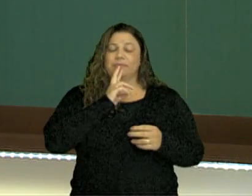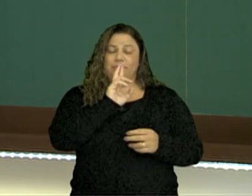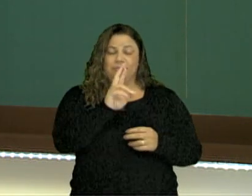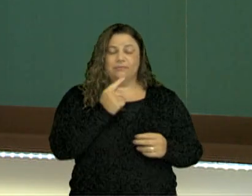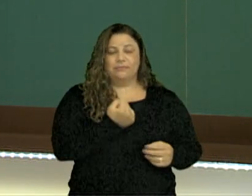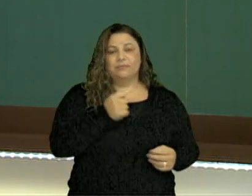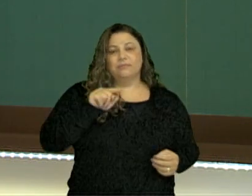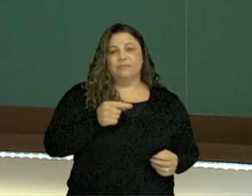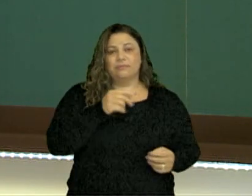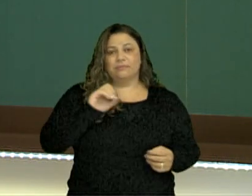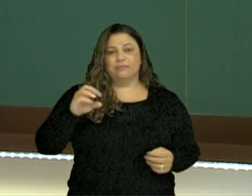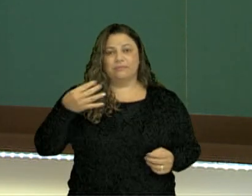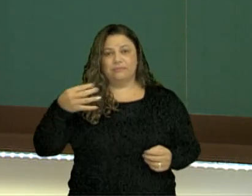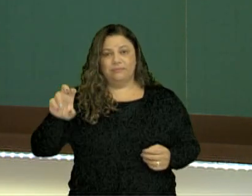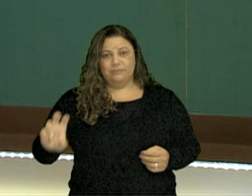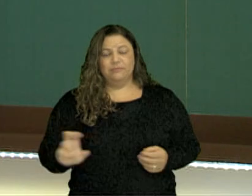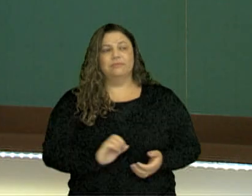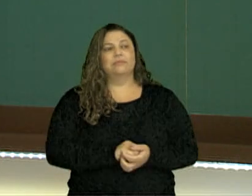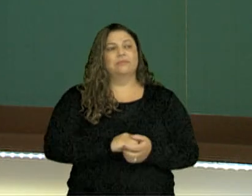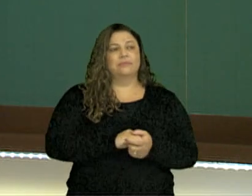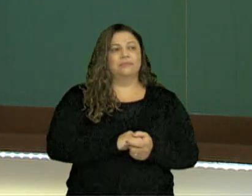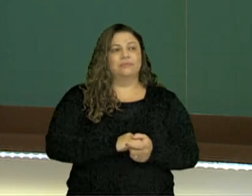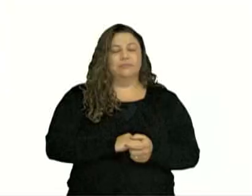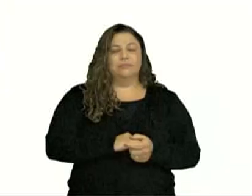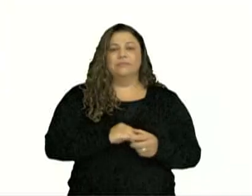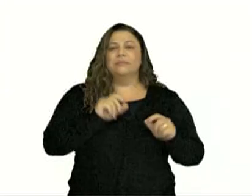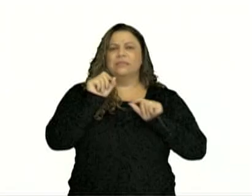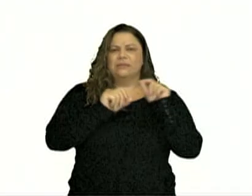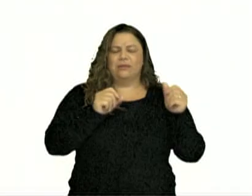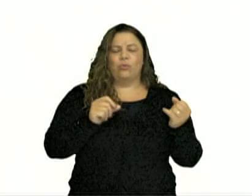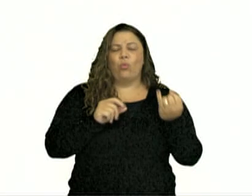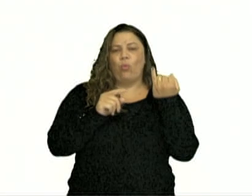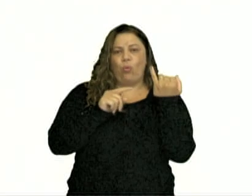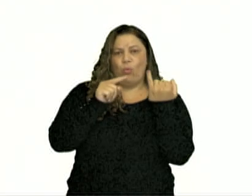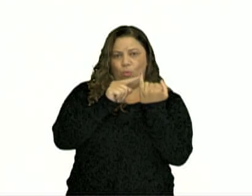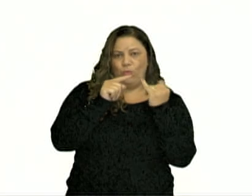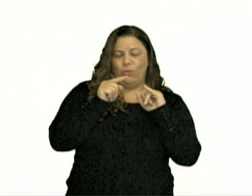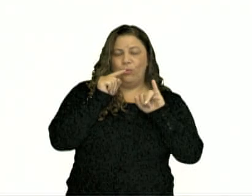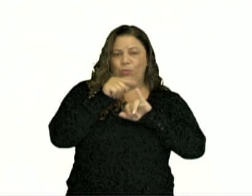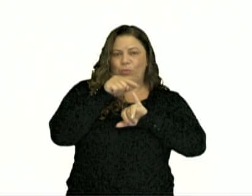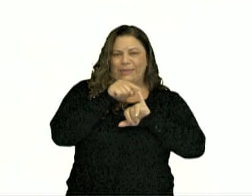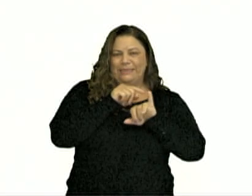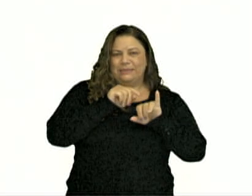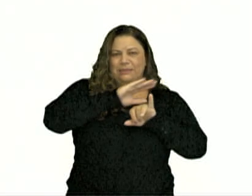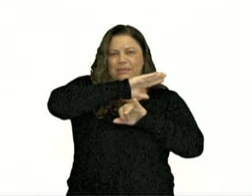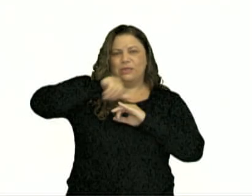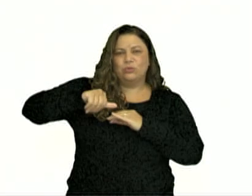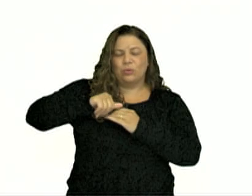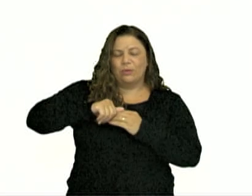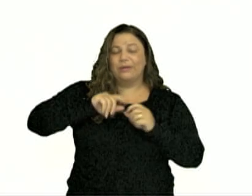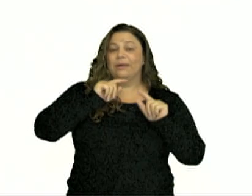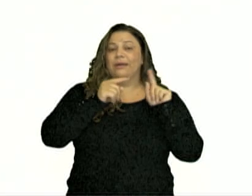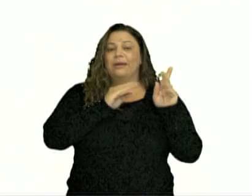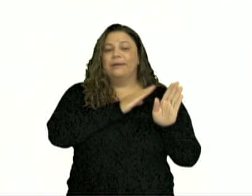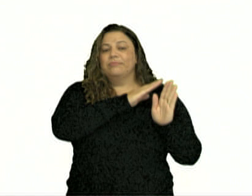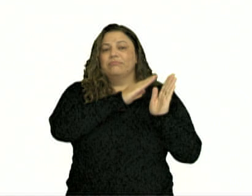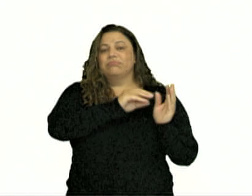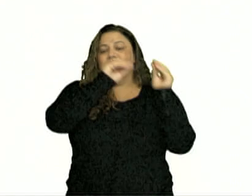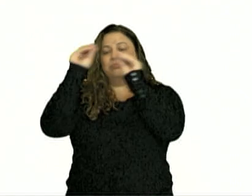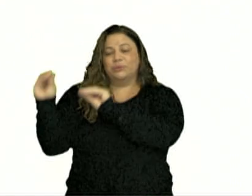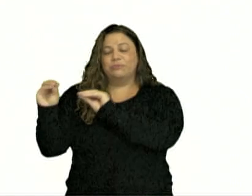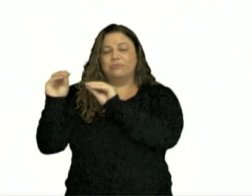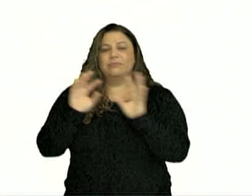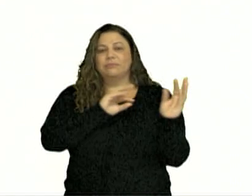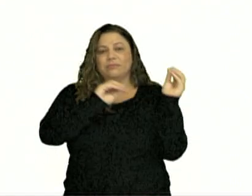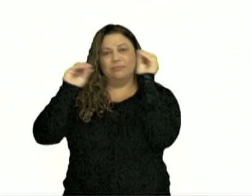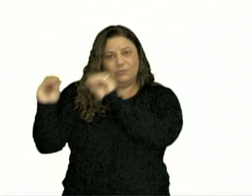1,045. Isolando o nosso i aqui, passamos 1 para o outro lado, subtraindo, vamos ter uma taxa de